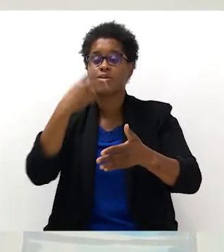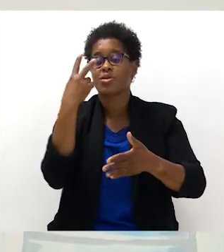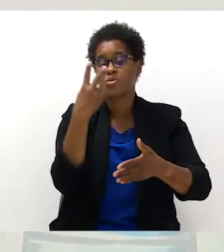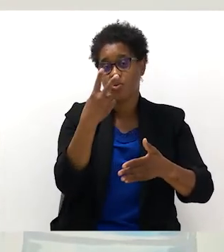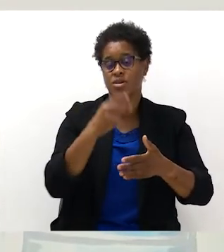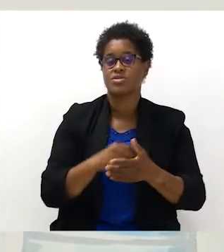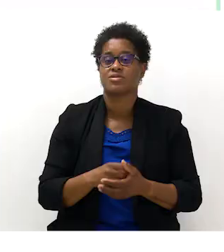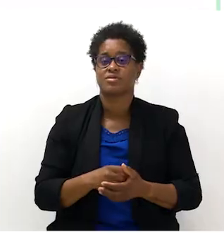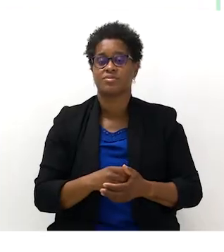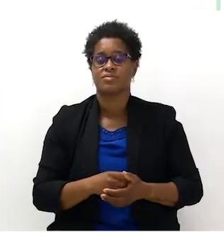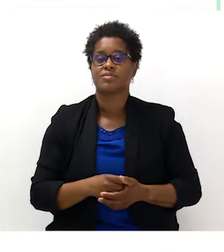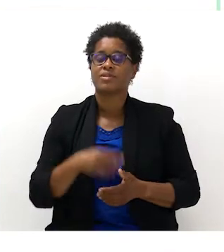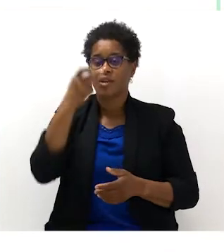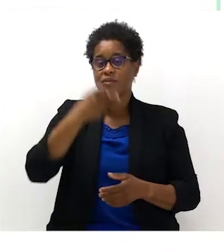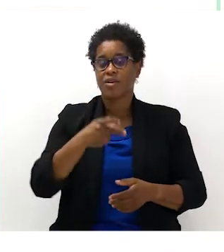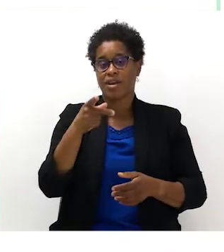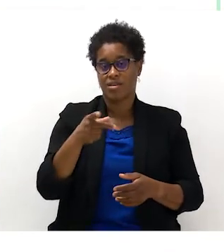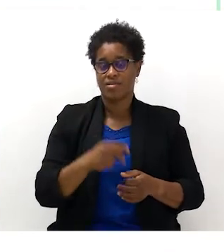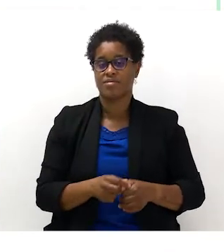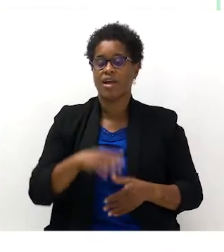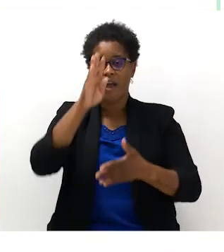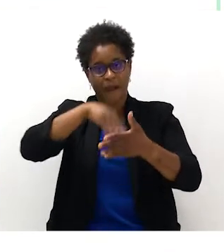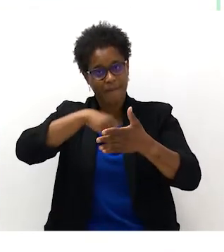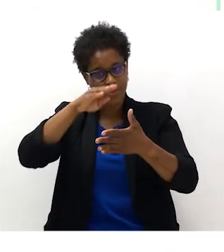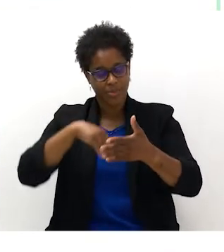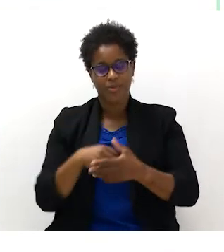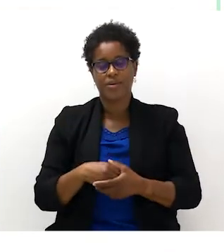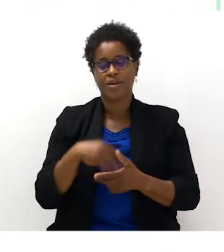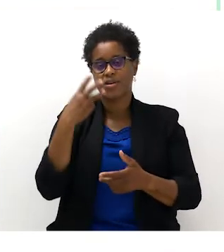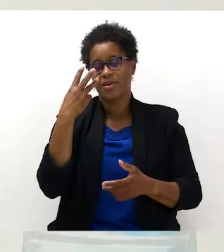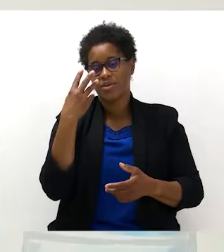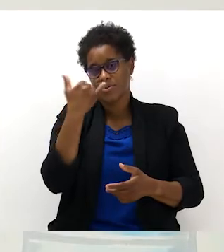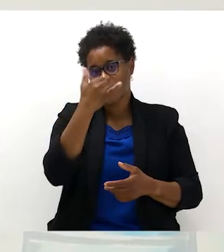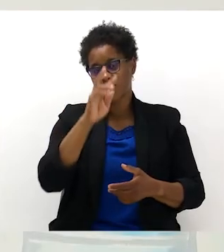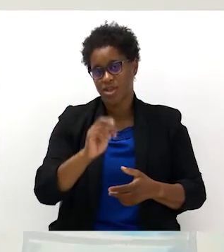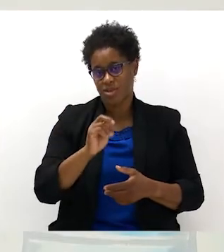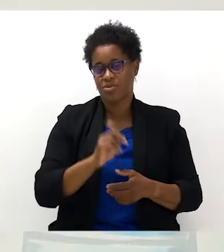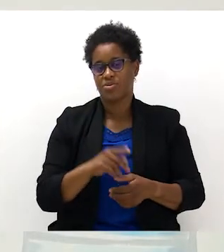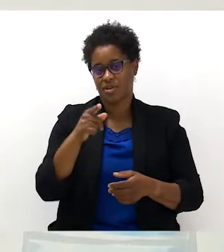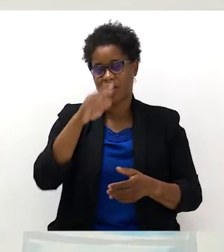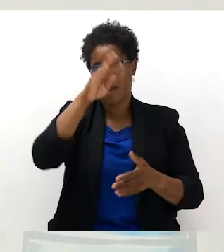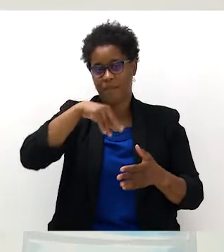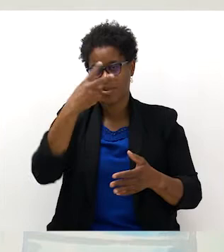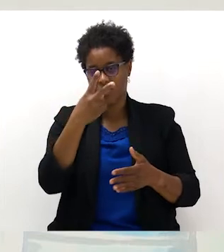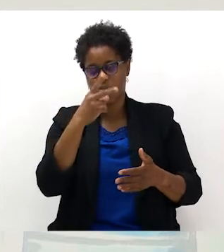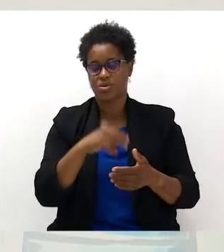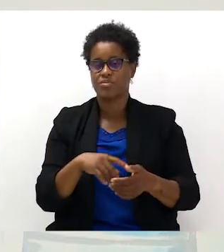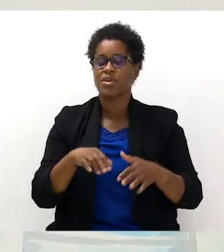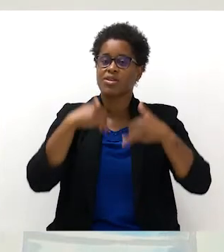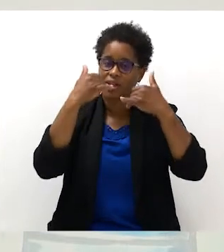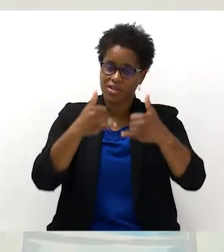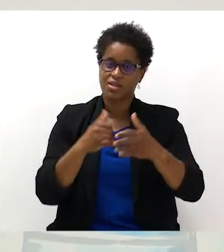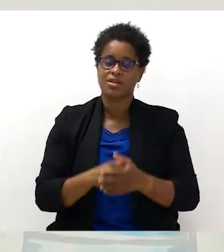2 partes. Então, fica aqui a pintura 2/3. Verifiquem. A